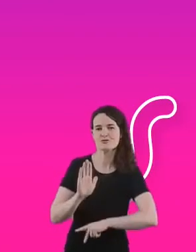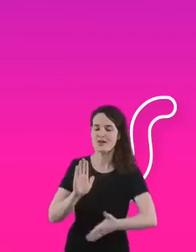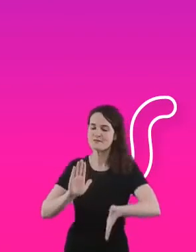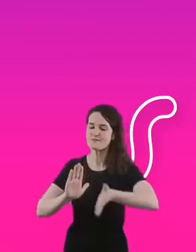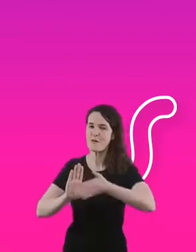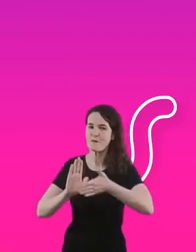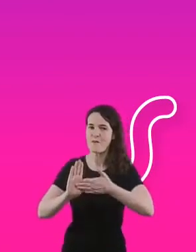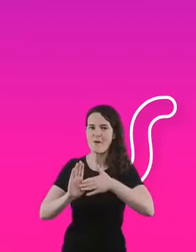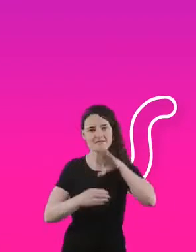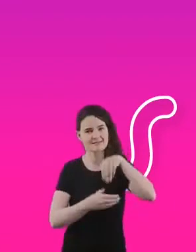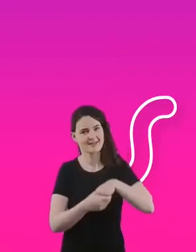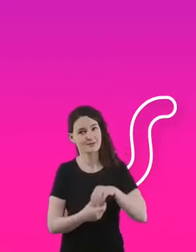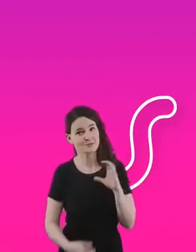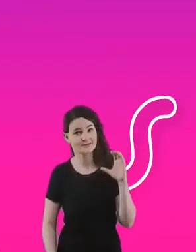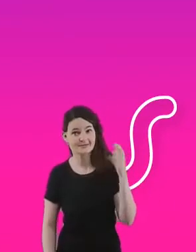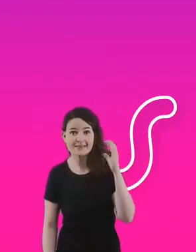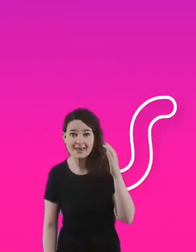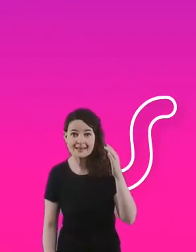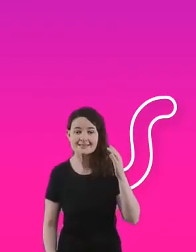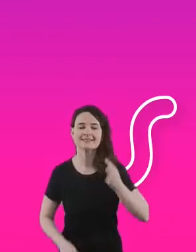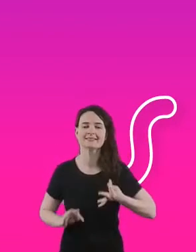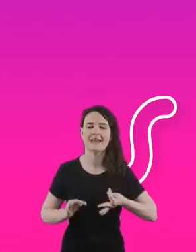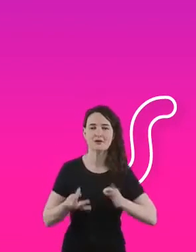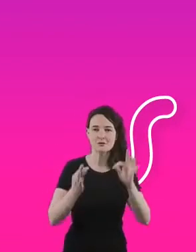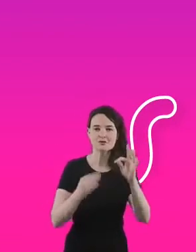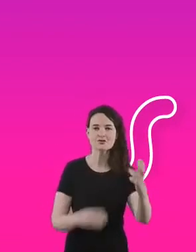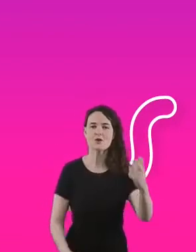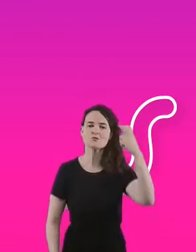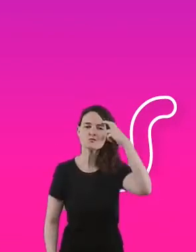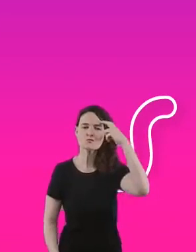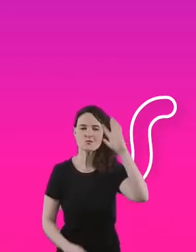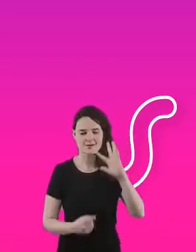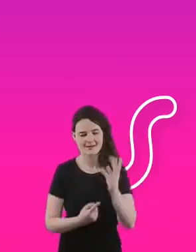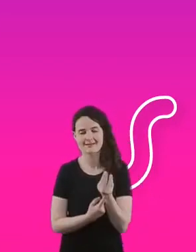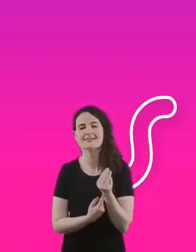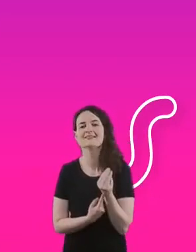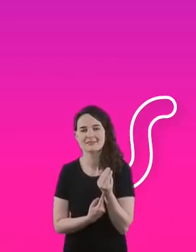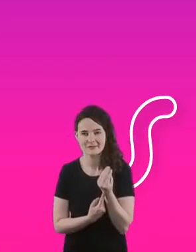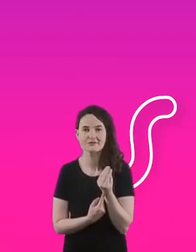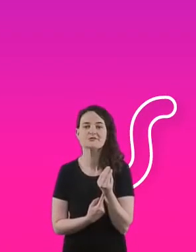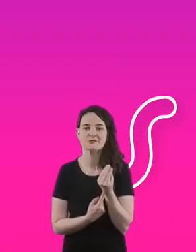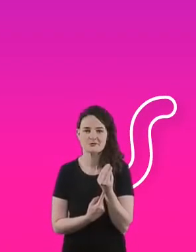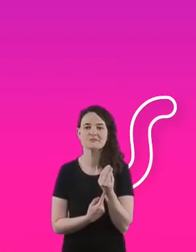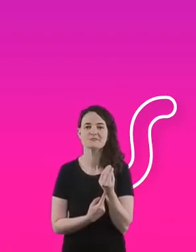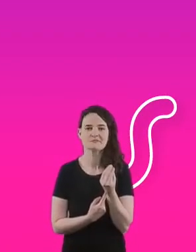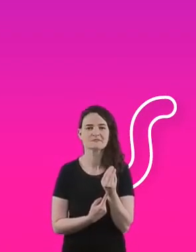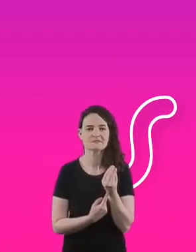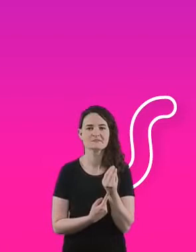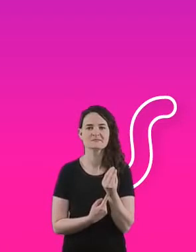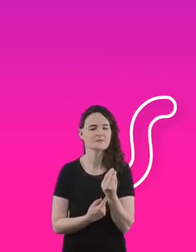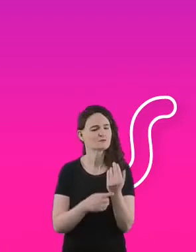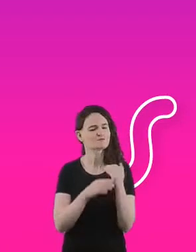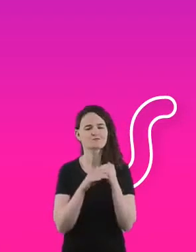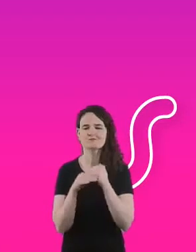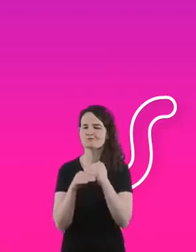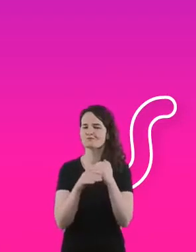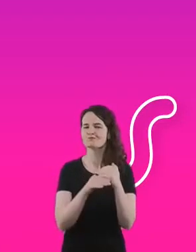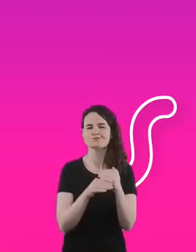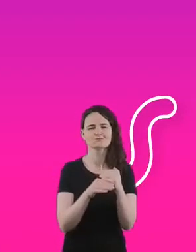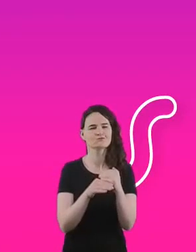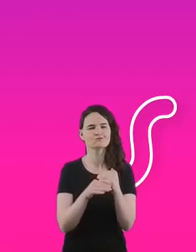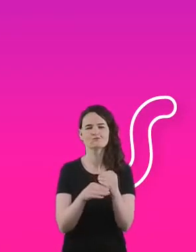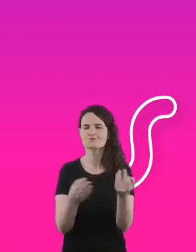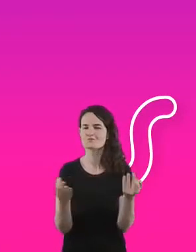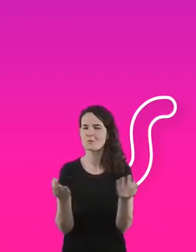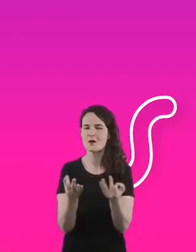ciência, tecnologia, cultura, arte, de maneira extremamente harmoniosa e dialogando de maneira